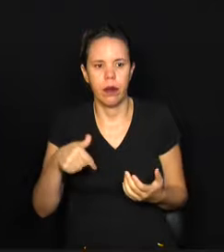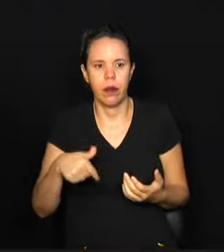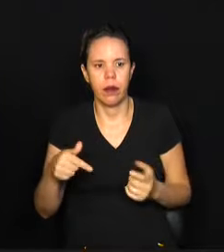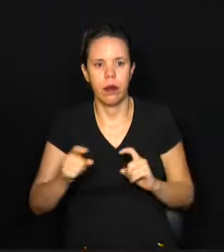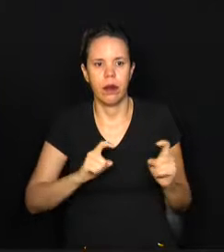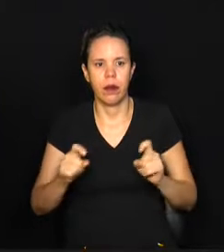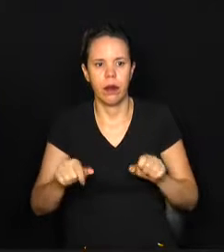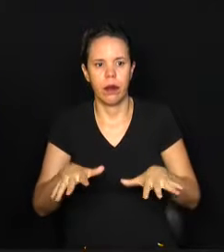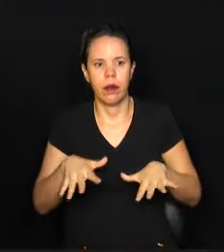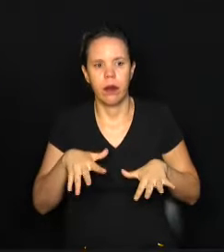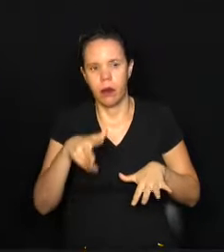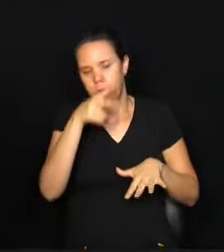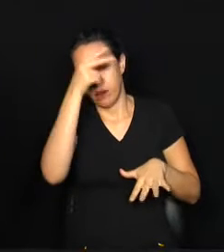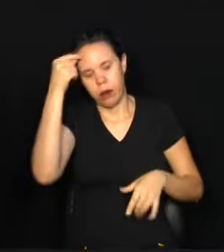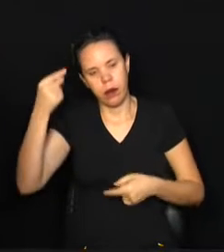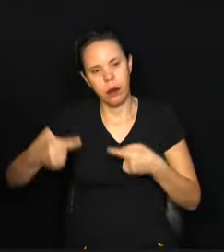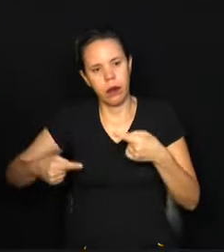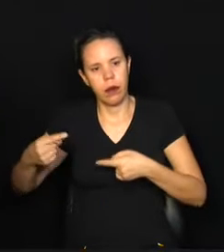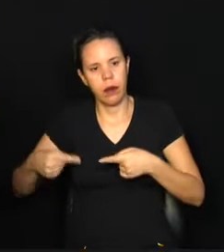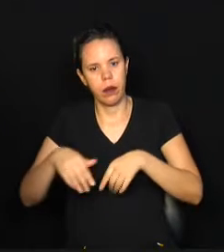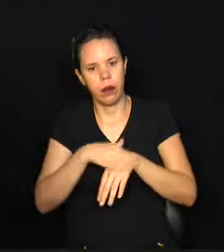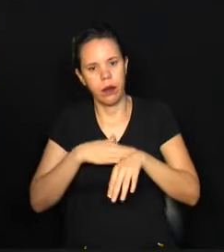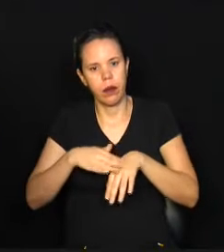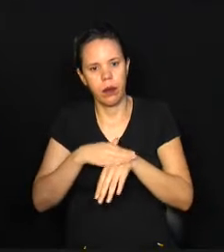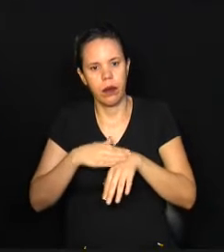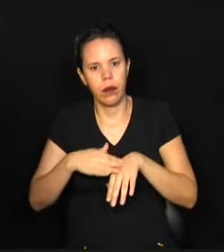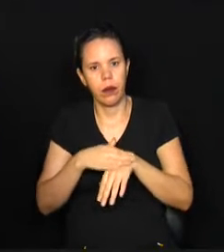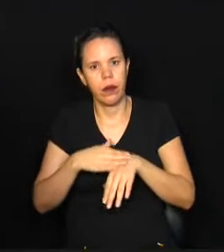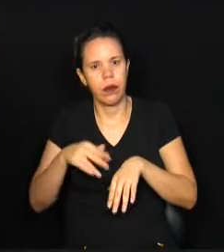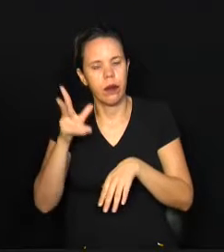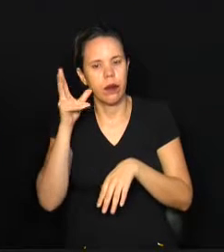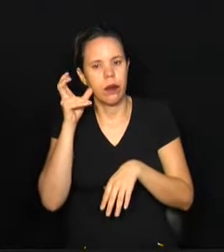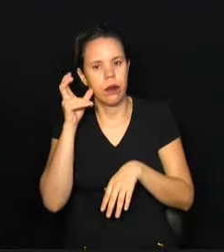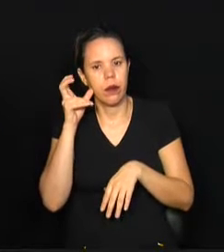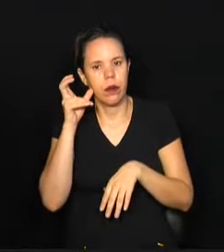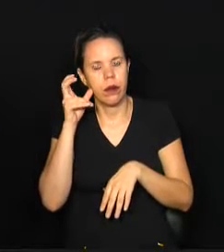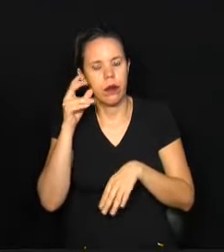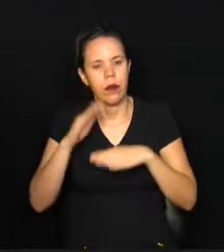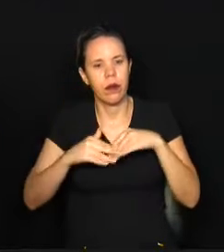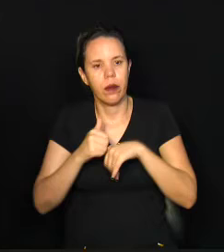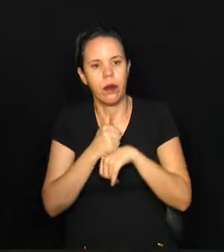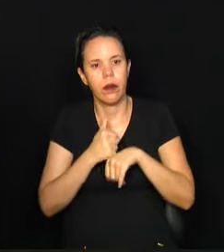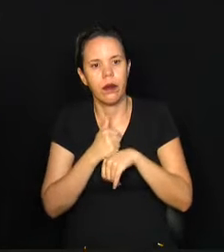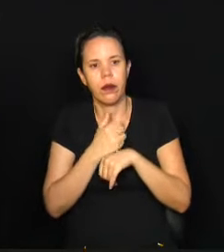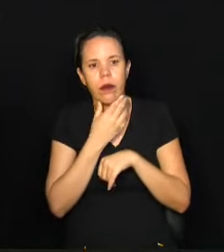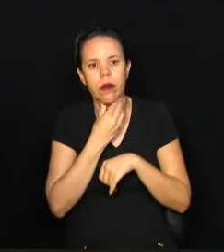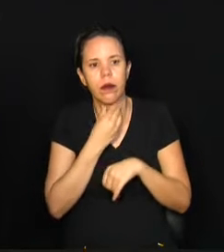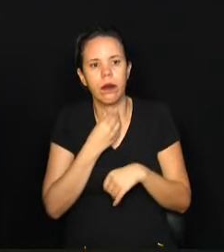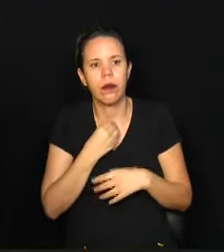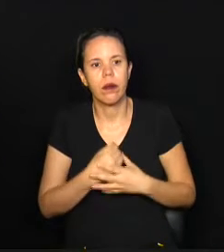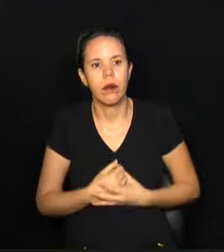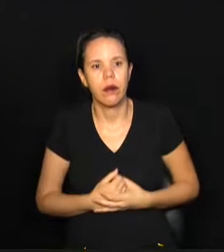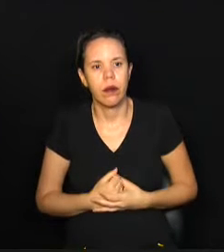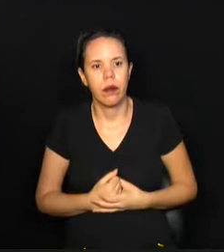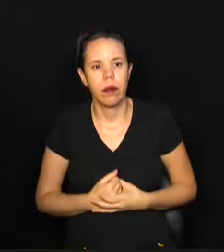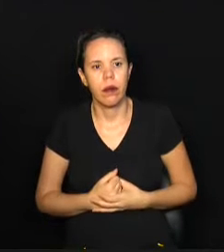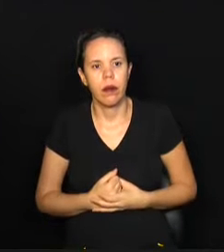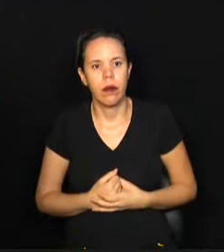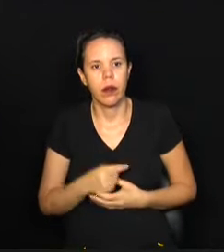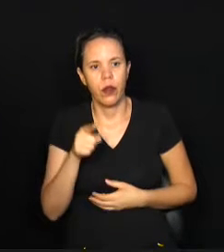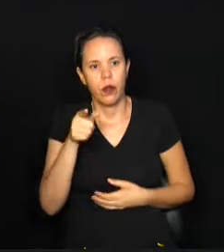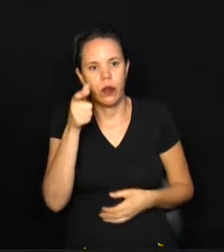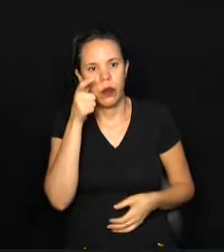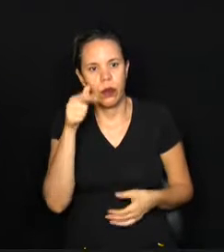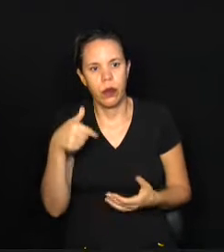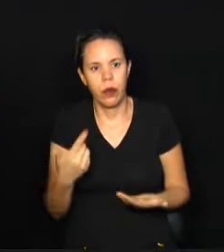audiência pública discutir, conversar e ouvir dos profissionais acerca, você que nos assiste